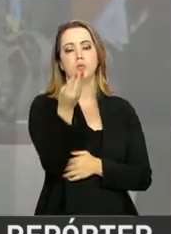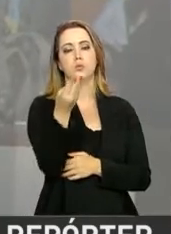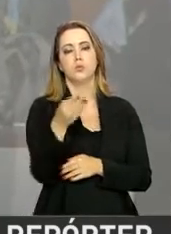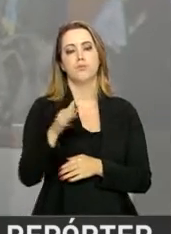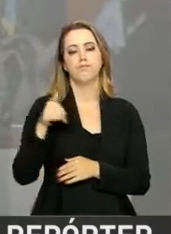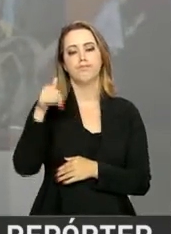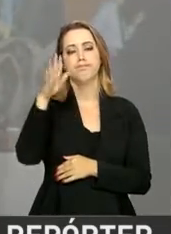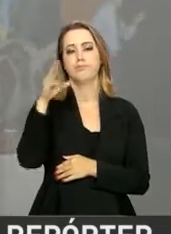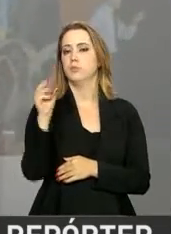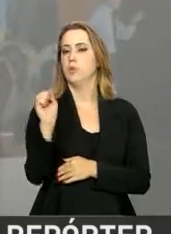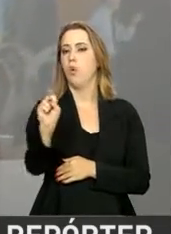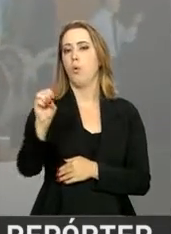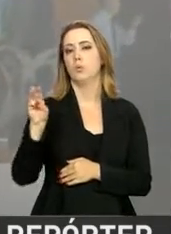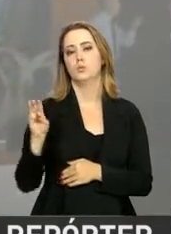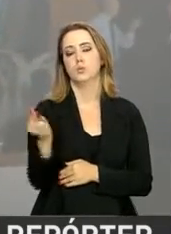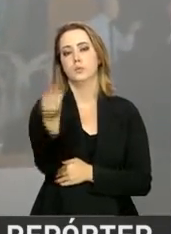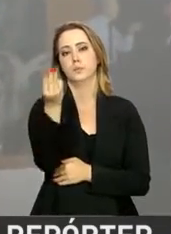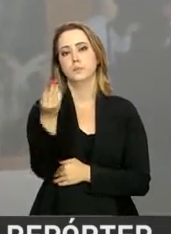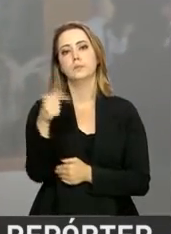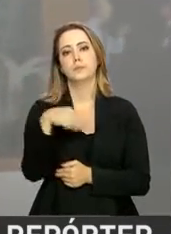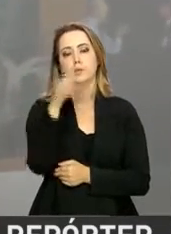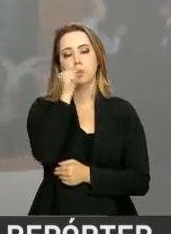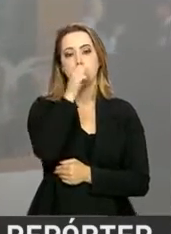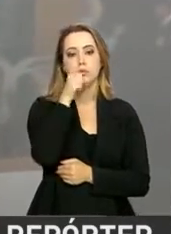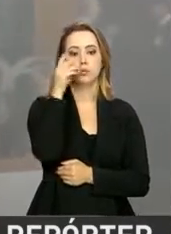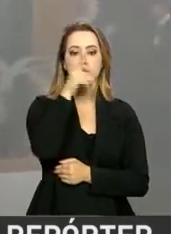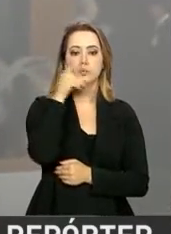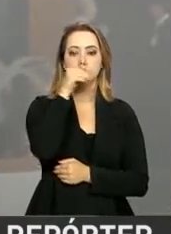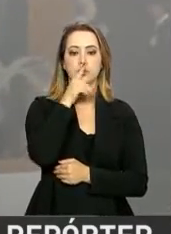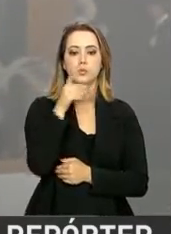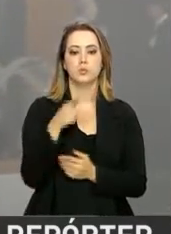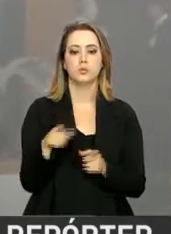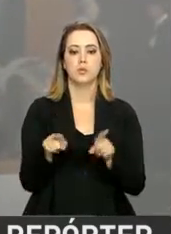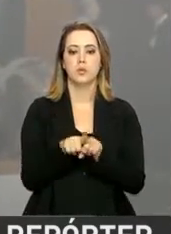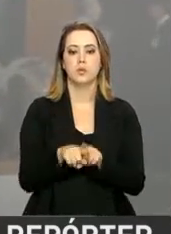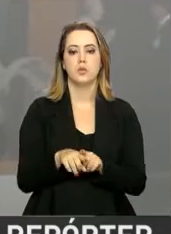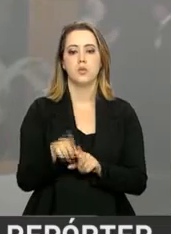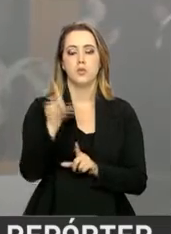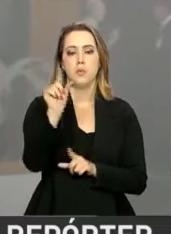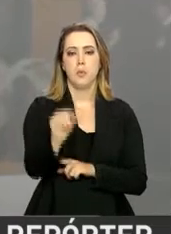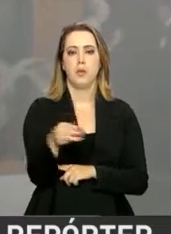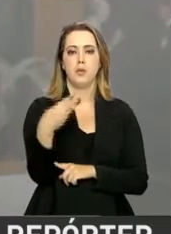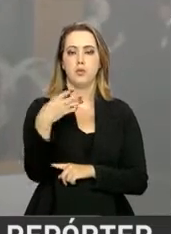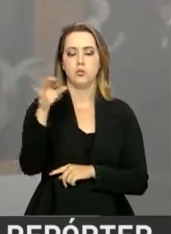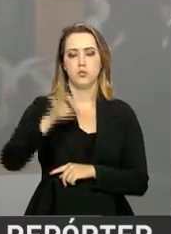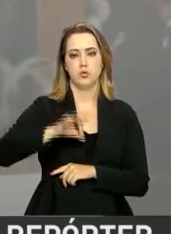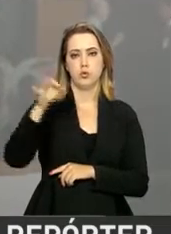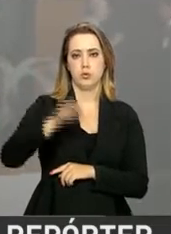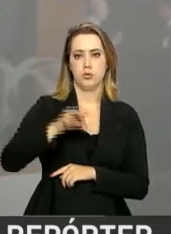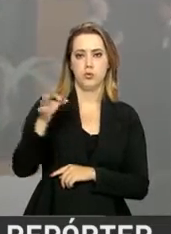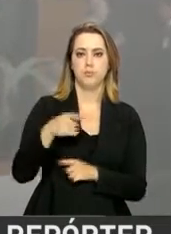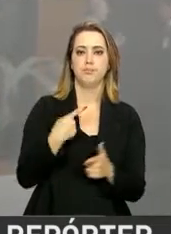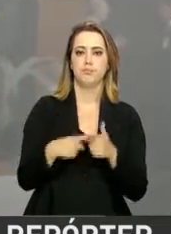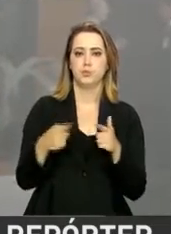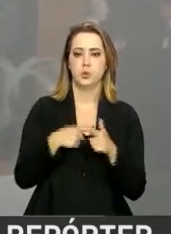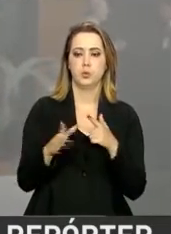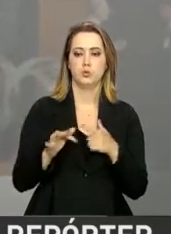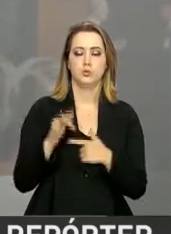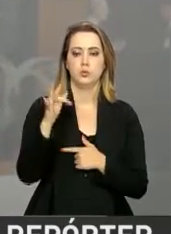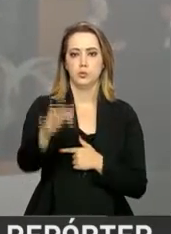participantes os prejudicados com o adiamento são menos de 3% do total o ministro da educação